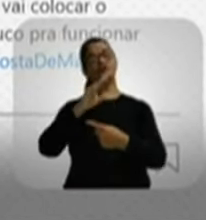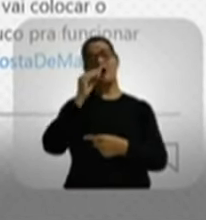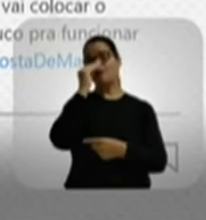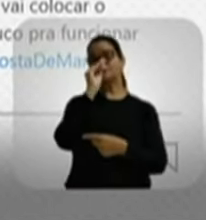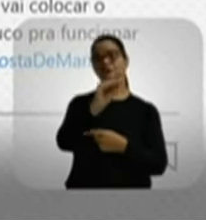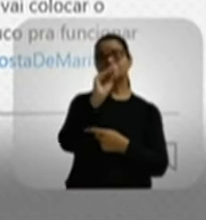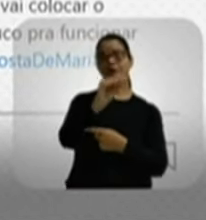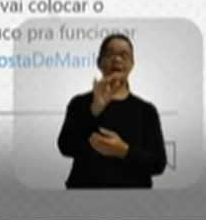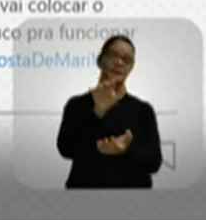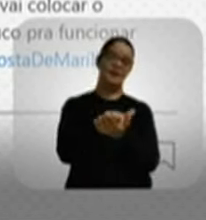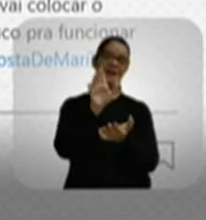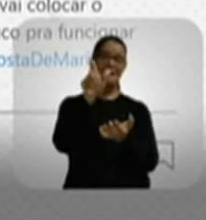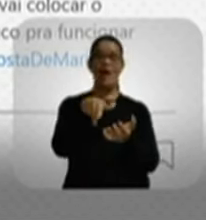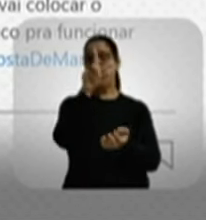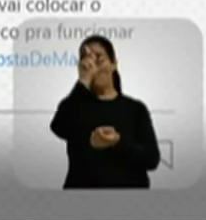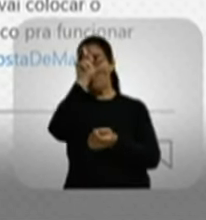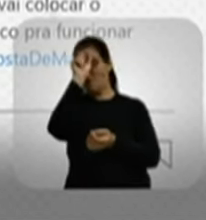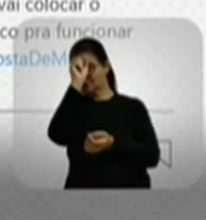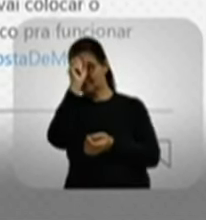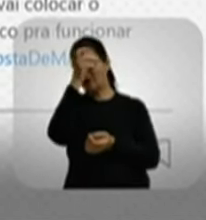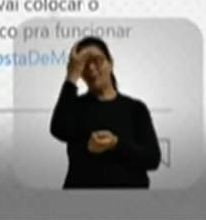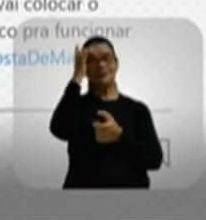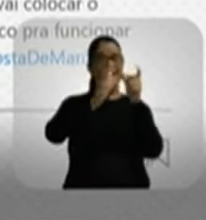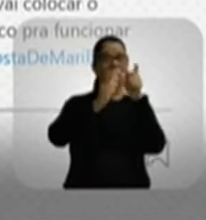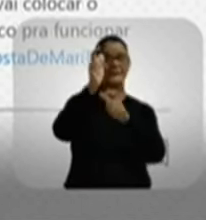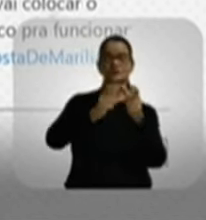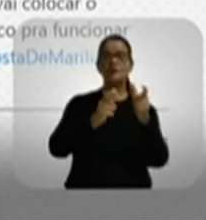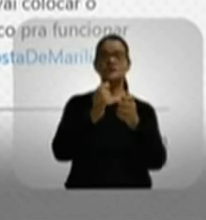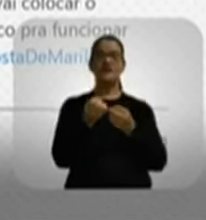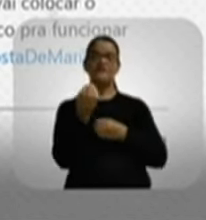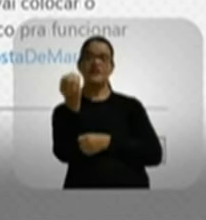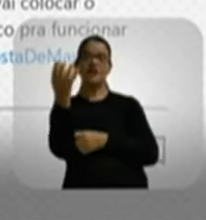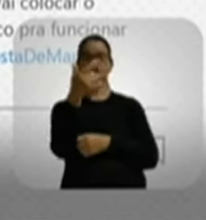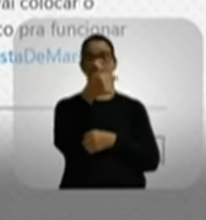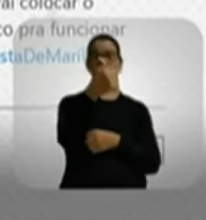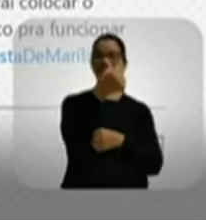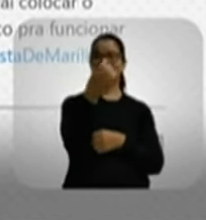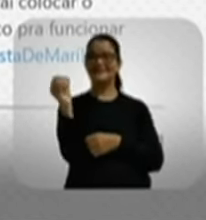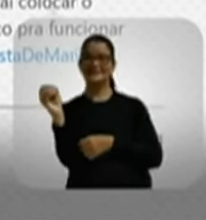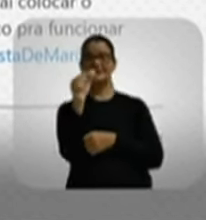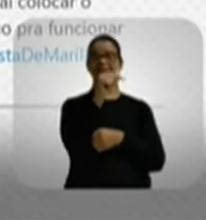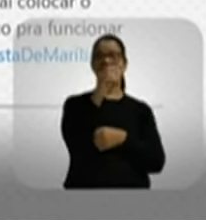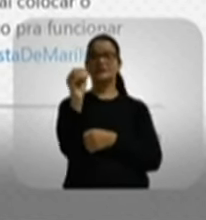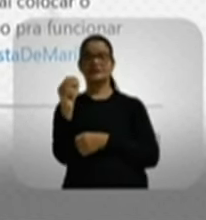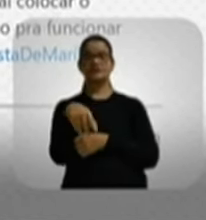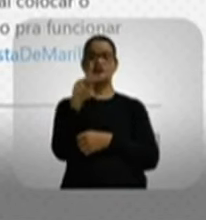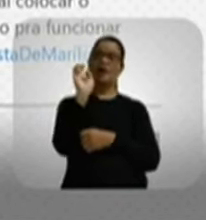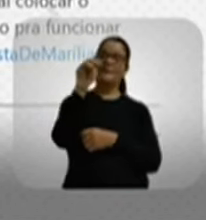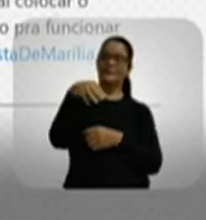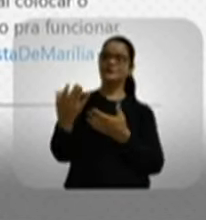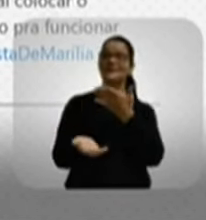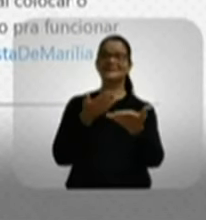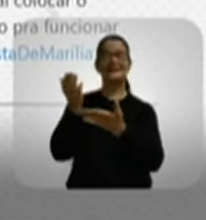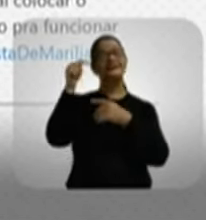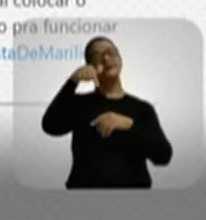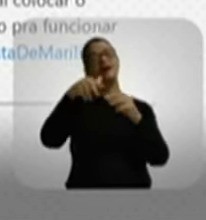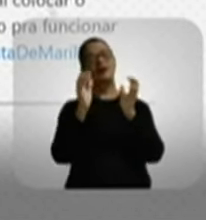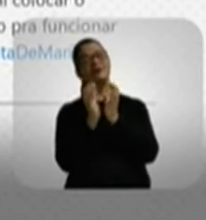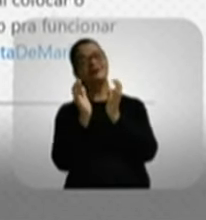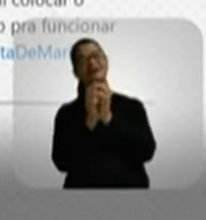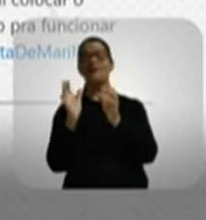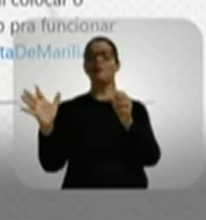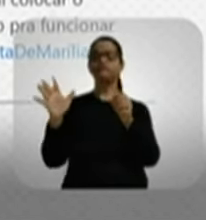Pernambuco. E é um hospital de pessoas viajando 700, 500 quilômetros para serem atendidas no Recife, superlota